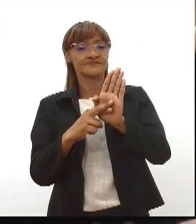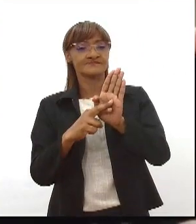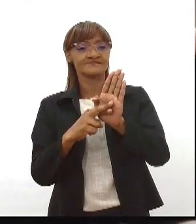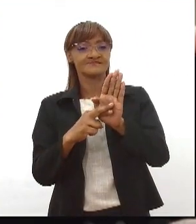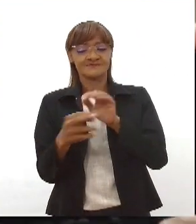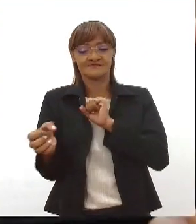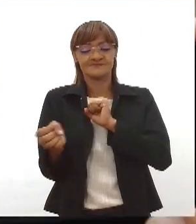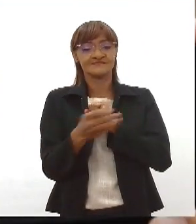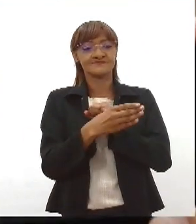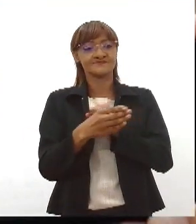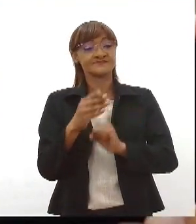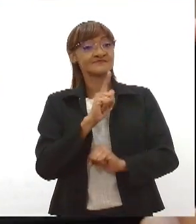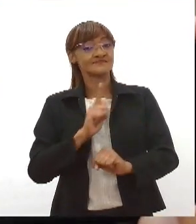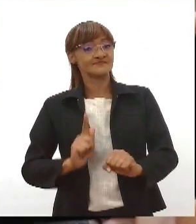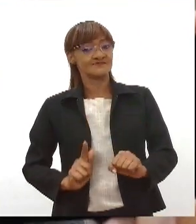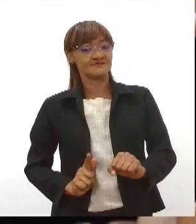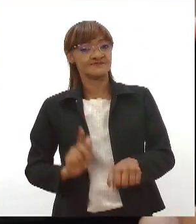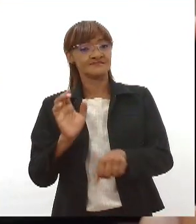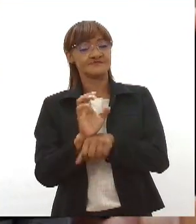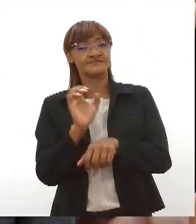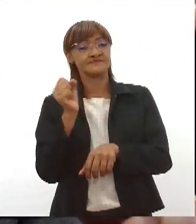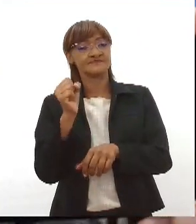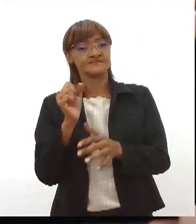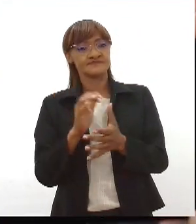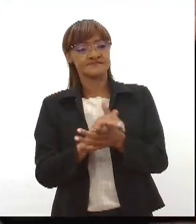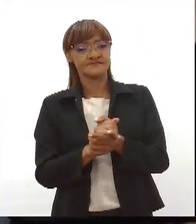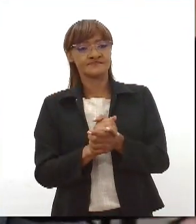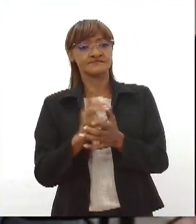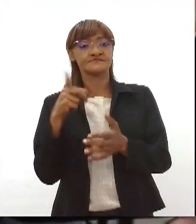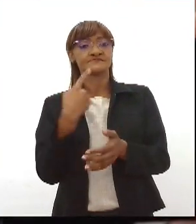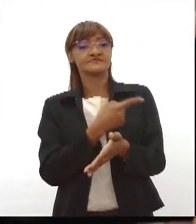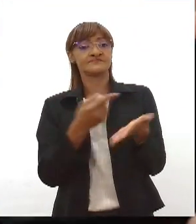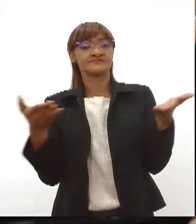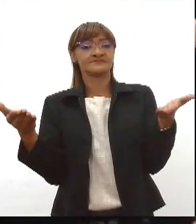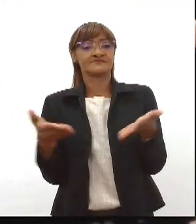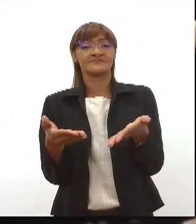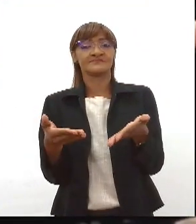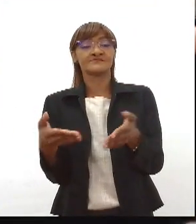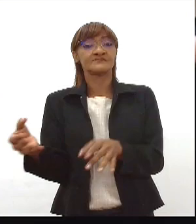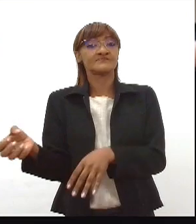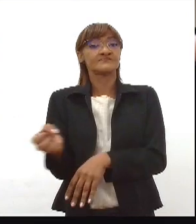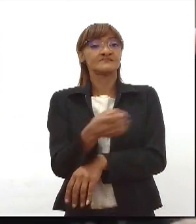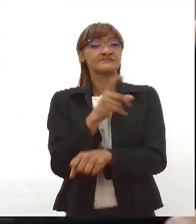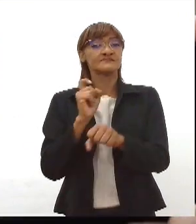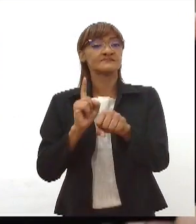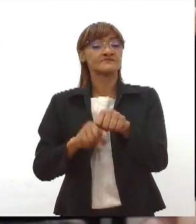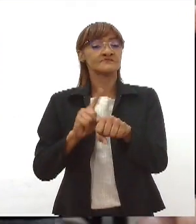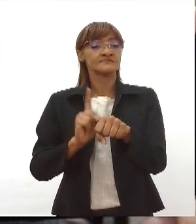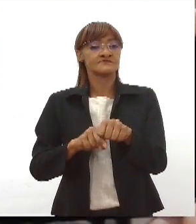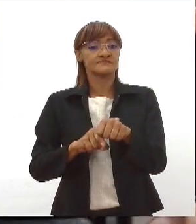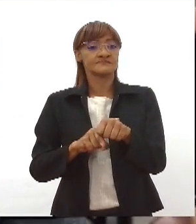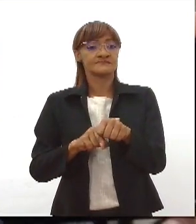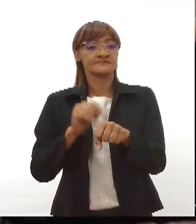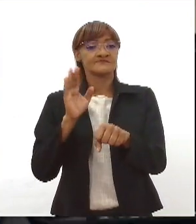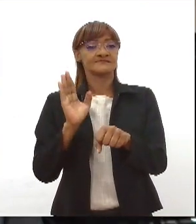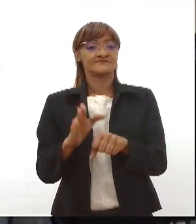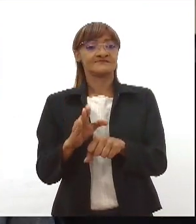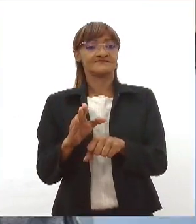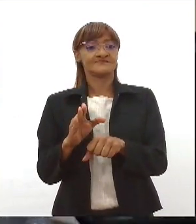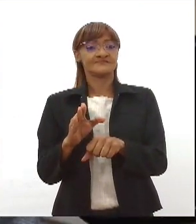para o estado de Sergipe nós vamos passar agora para uma nova era de uma nova safra de novos governadores